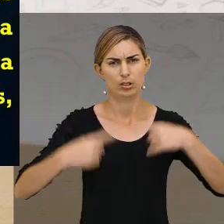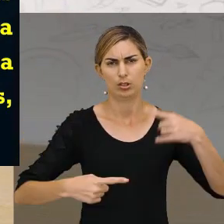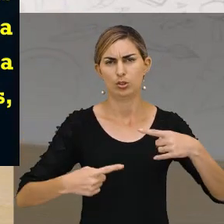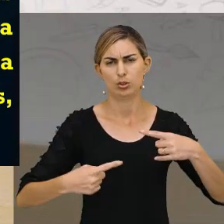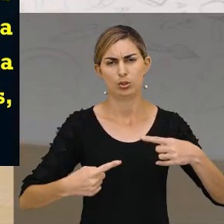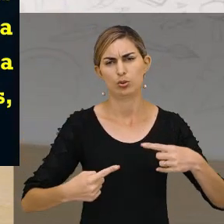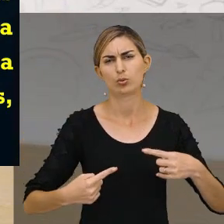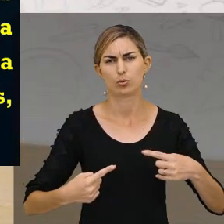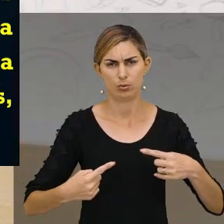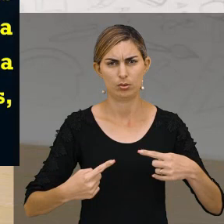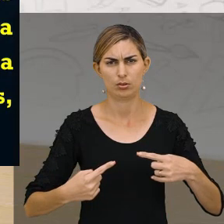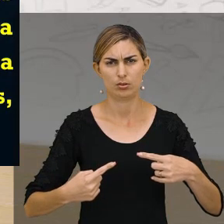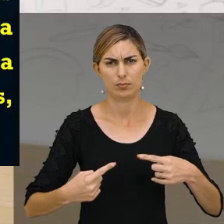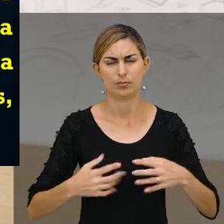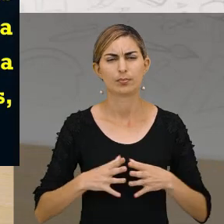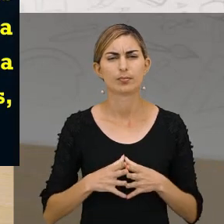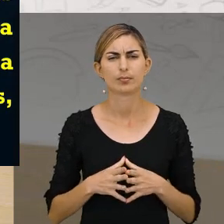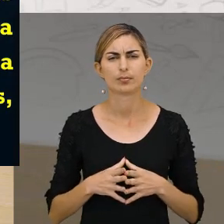políticos, etc.